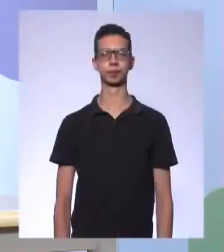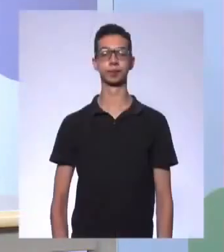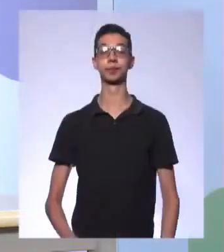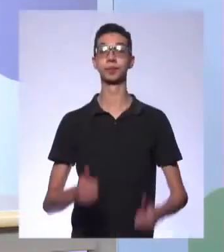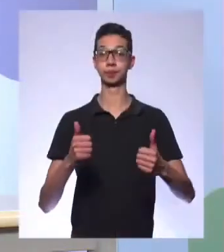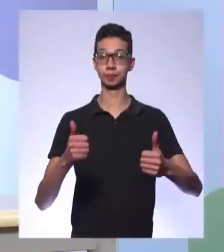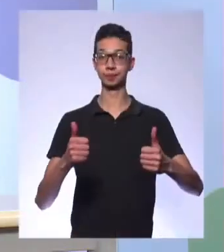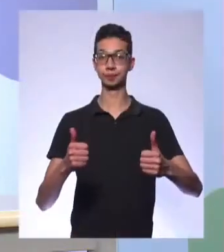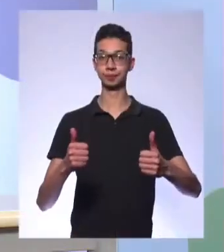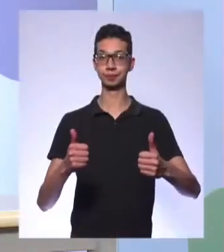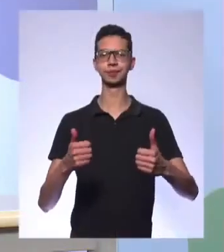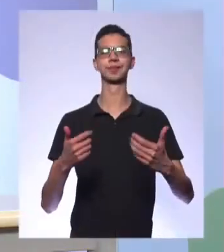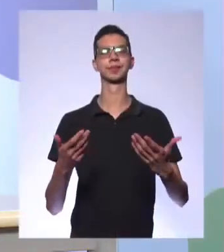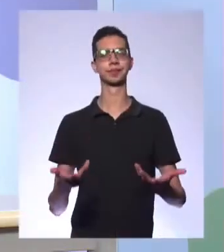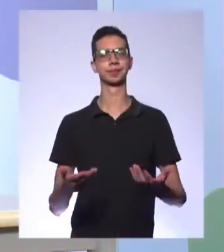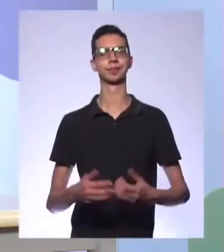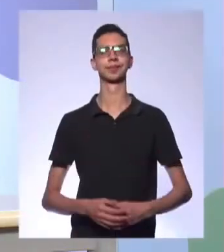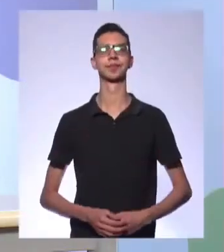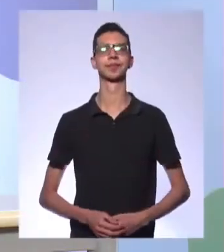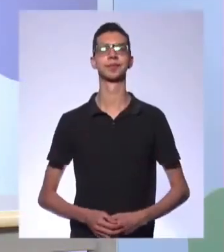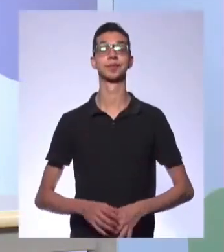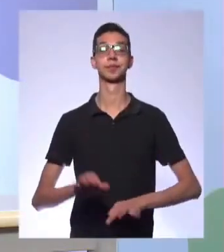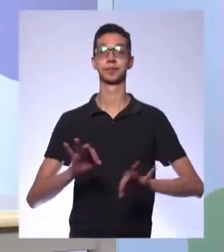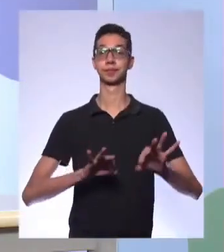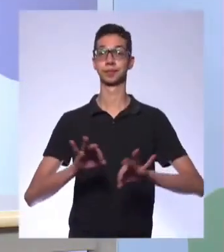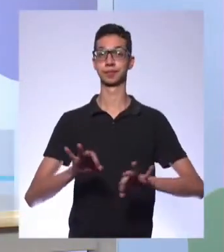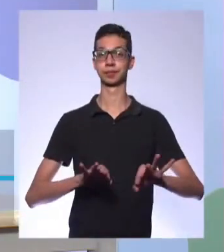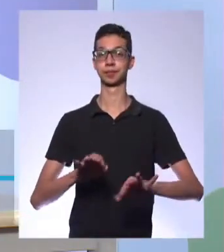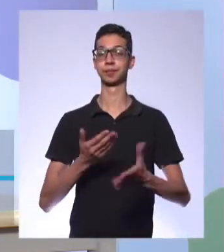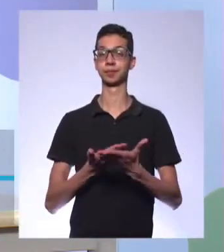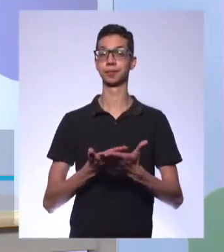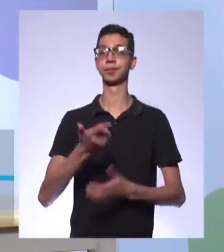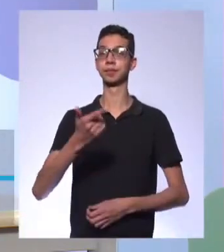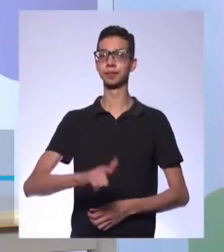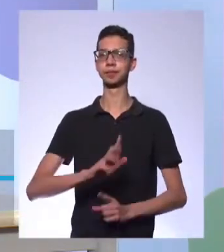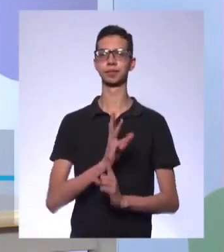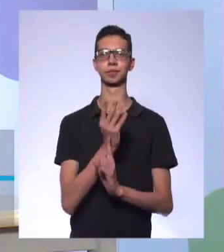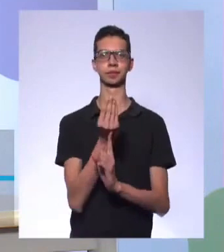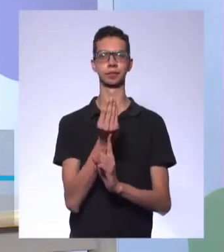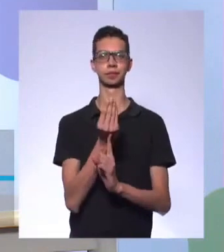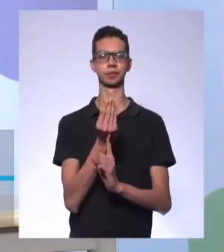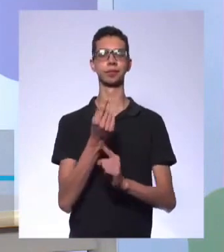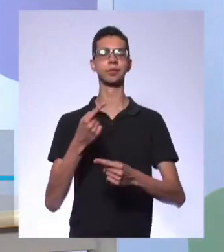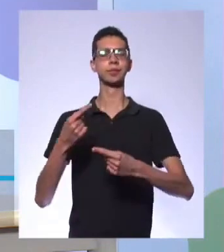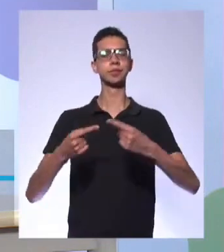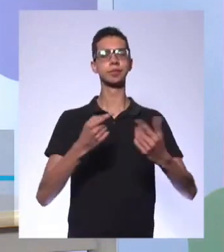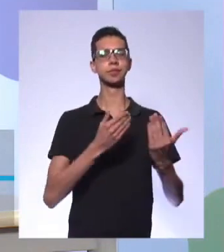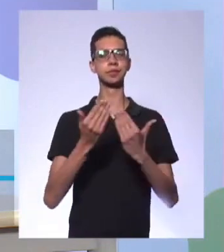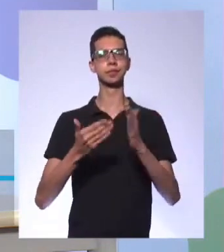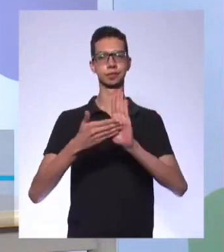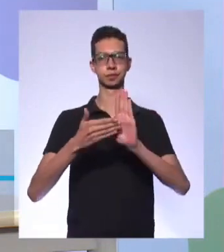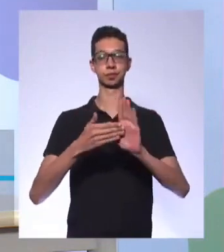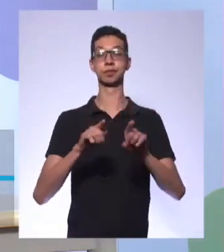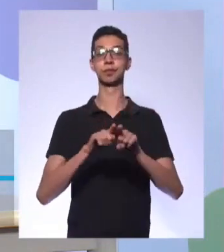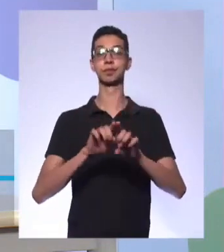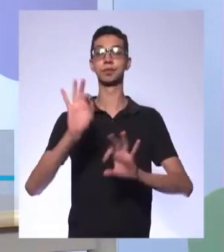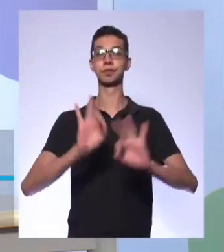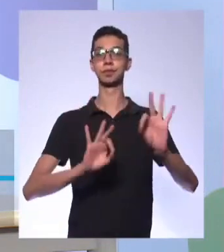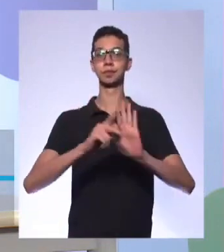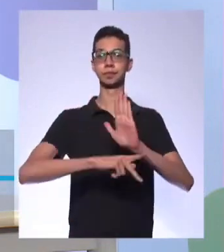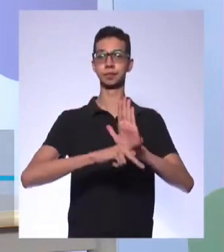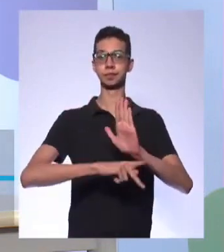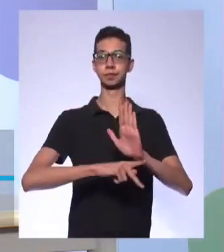Tudo bem, turma? Vamos se preparar para mais uma aula de arte, discutindo a proposta e elaborando o projeto com os